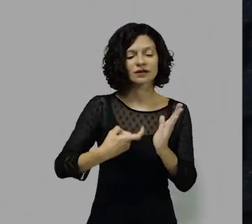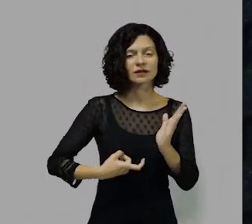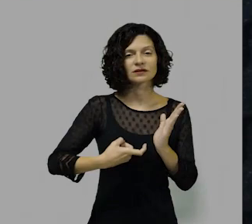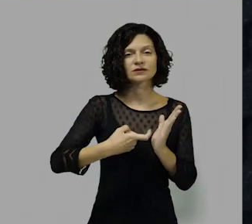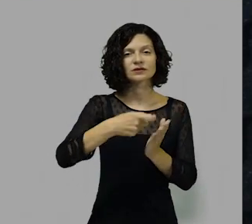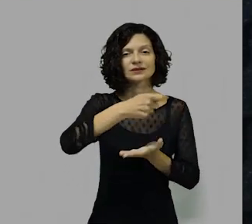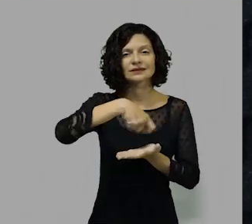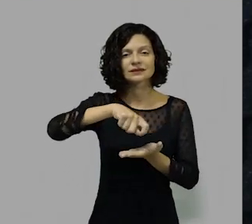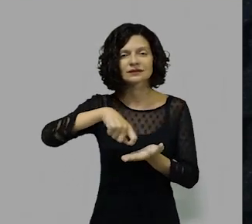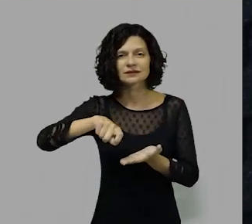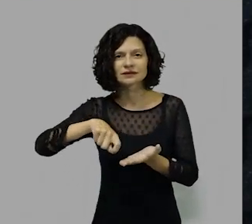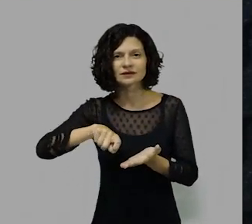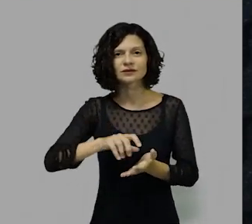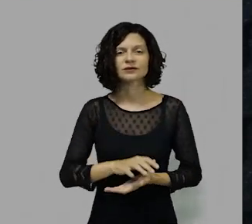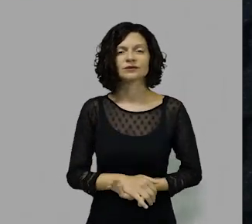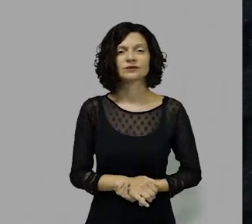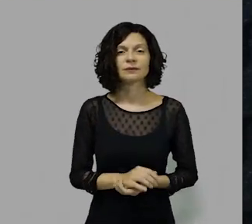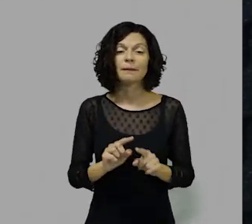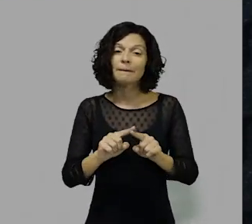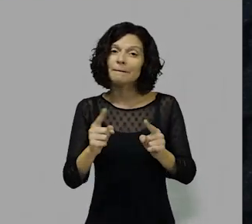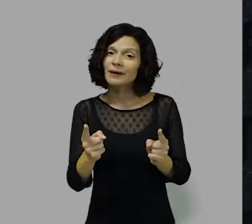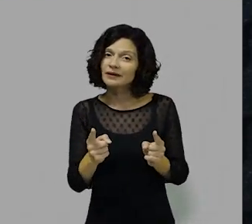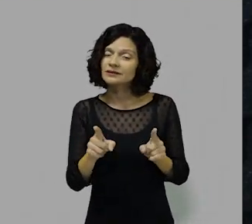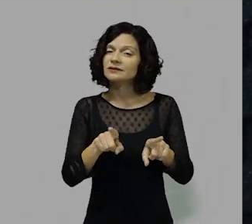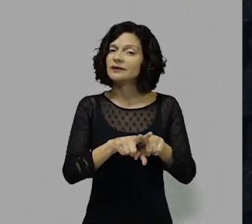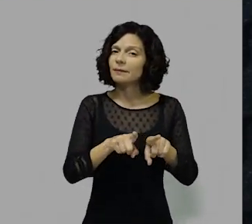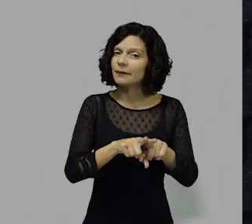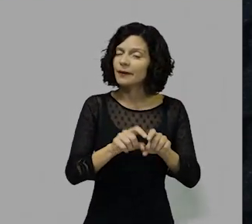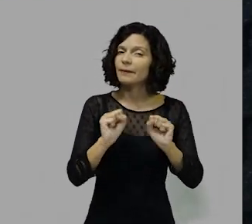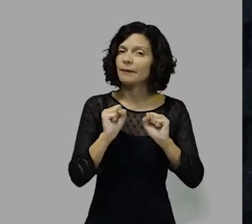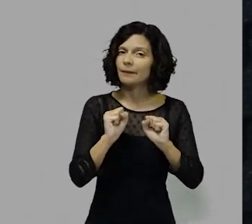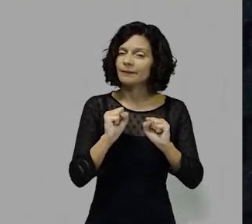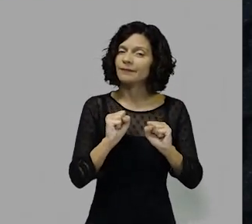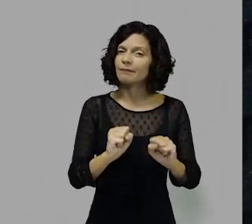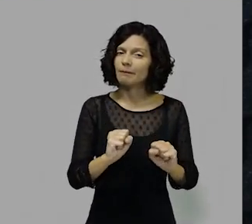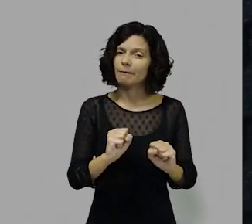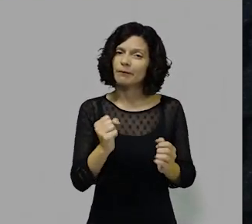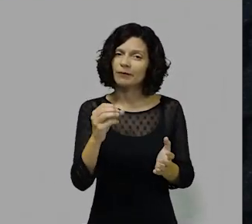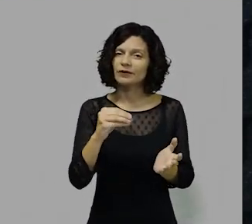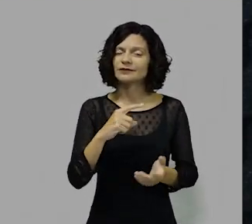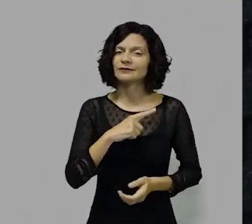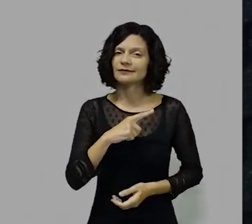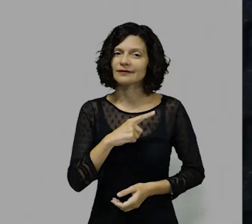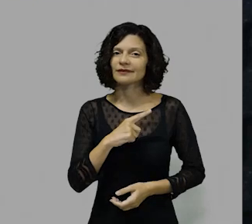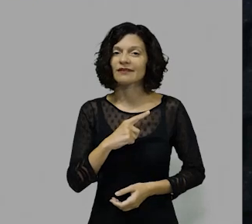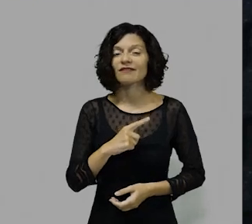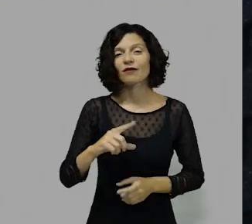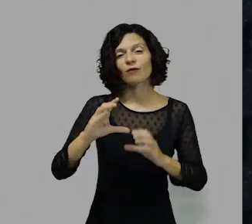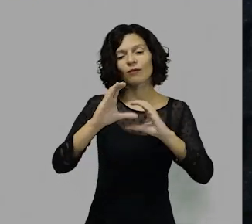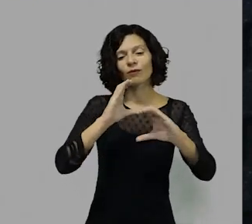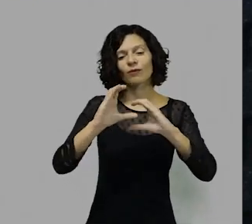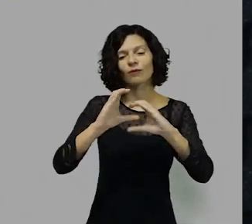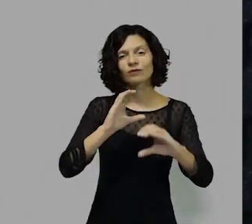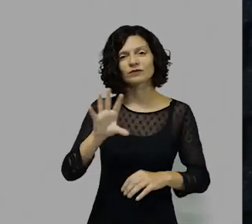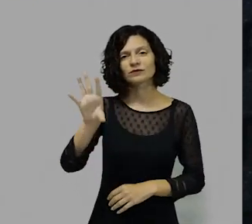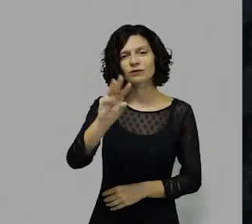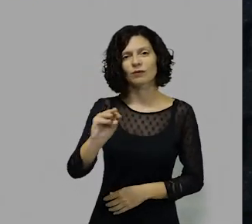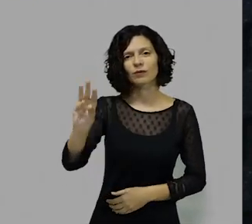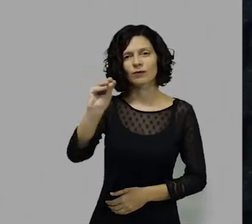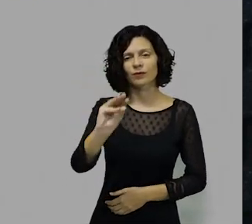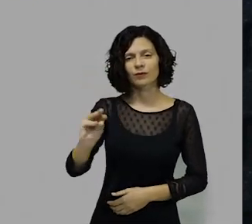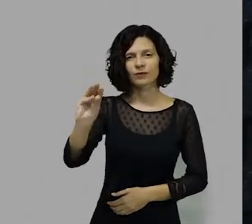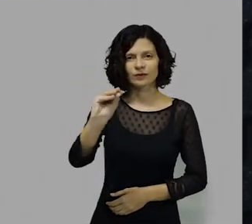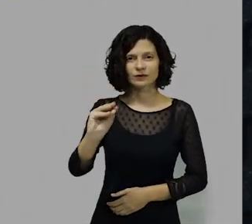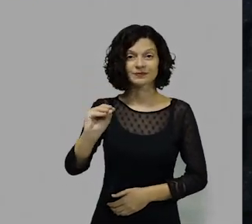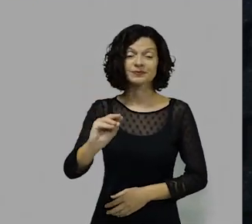nossa introdução, mas existem também, né, esses marcadores nas comunicações orais. A gente só vai perceber que eles